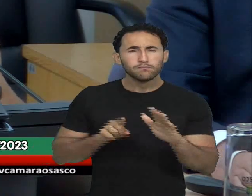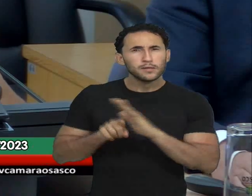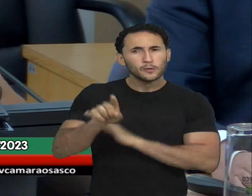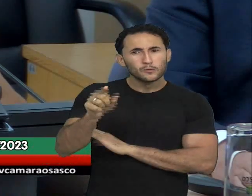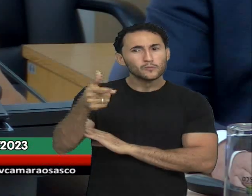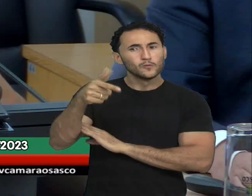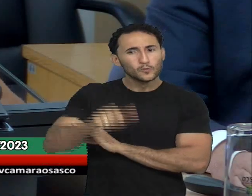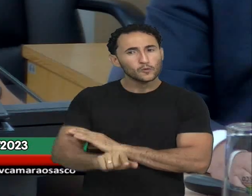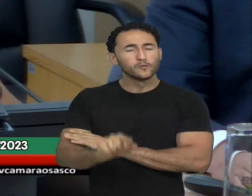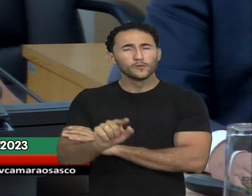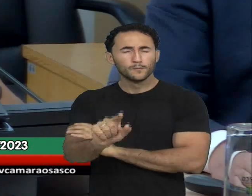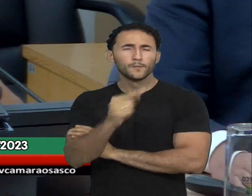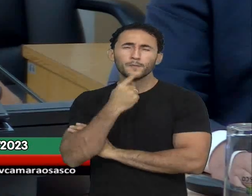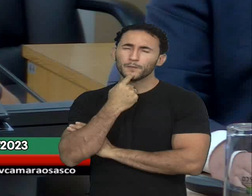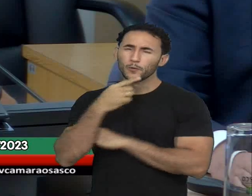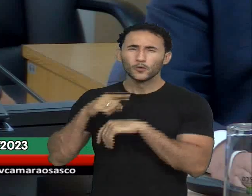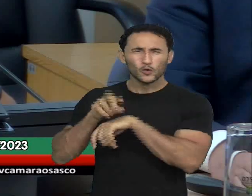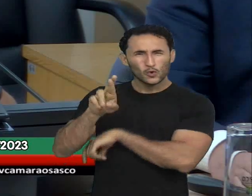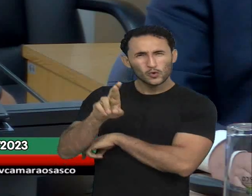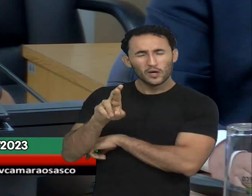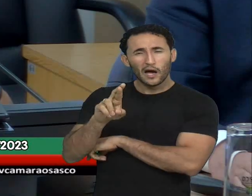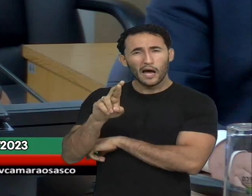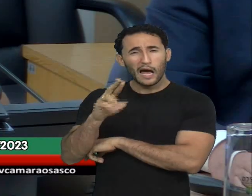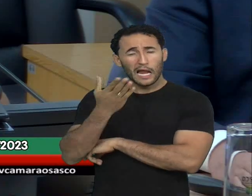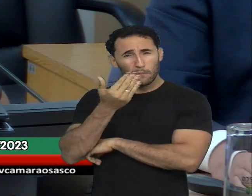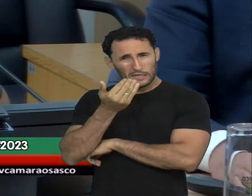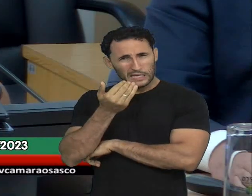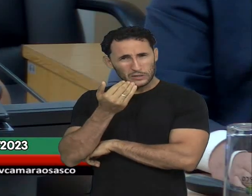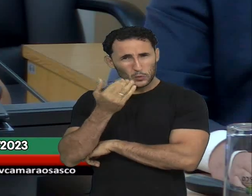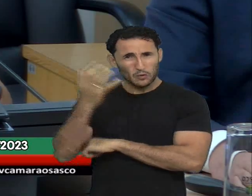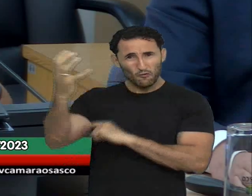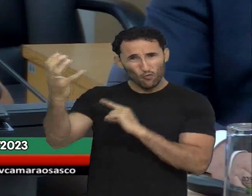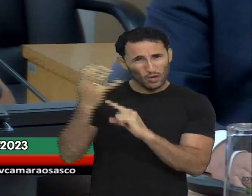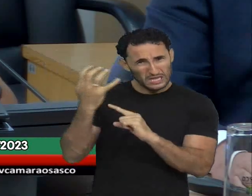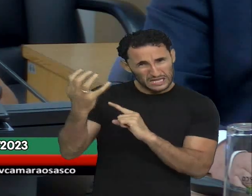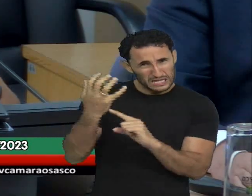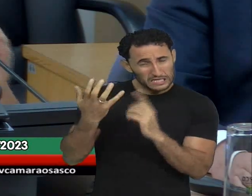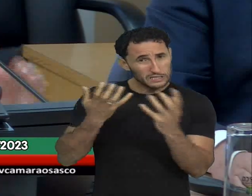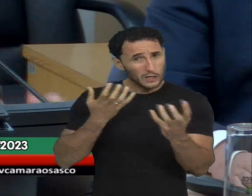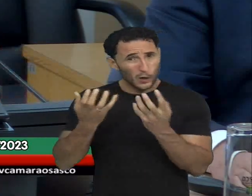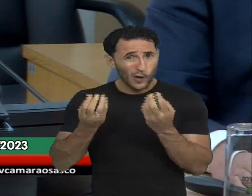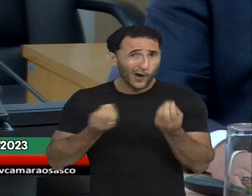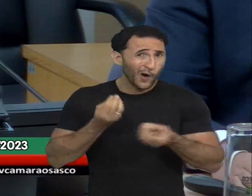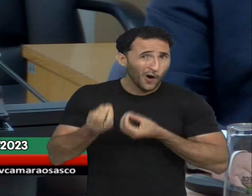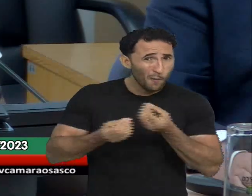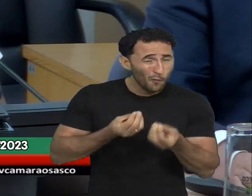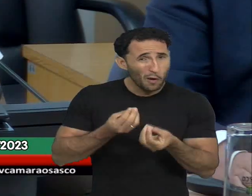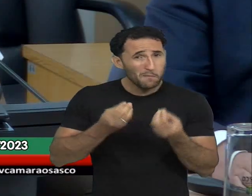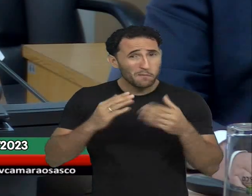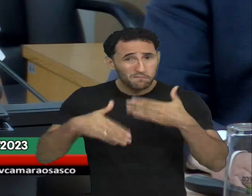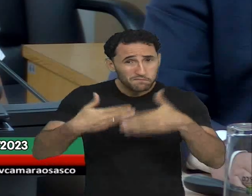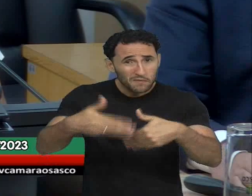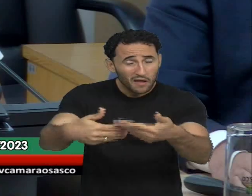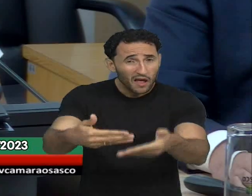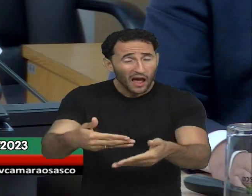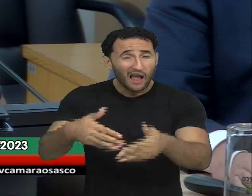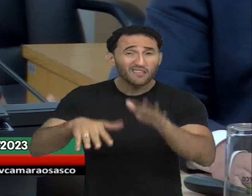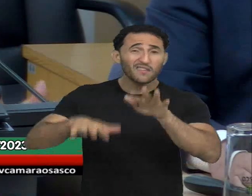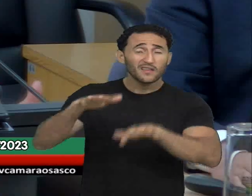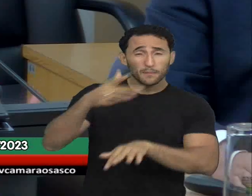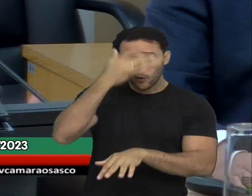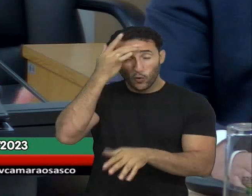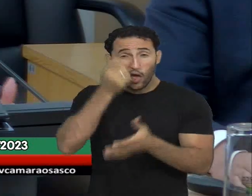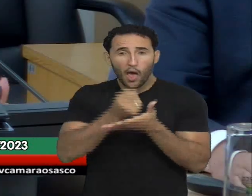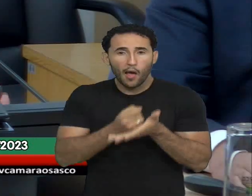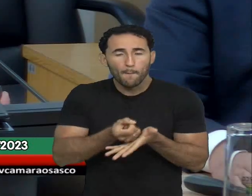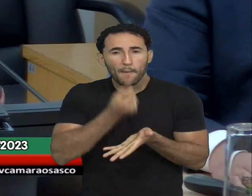doutor, se é alimentação? Será que é alimentação? Será que é muito medicamento que as pessoas tomam? Porque